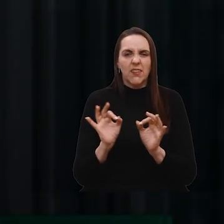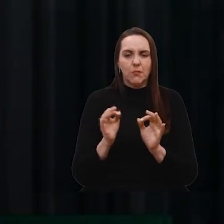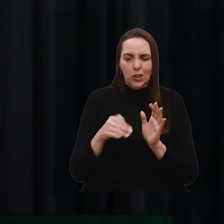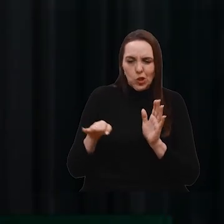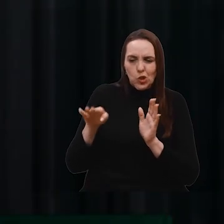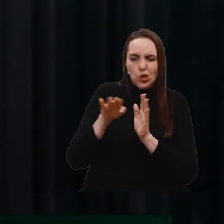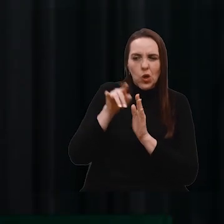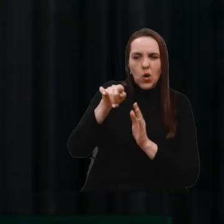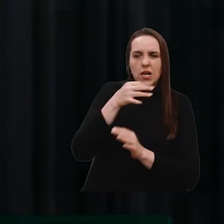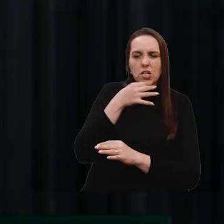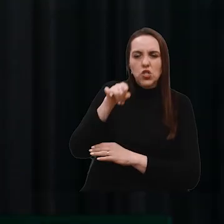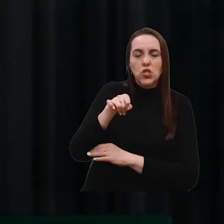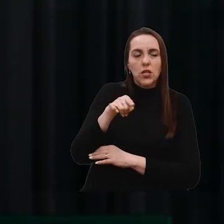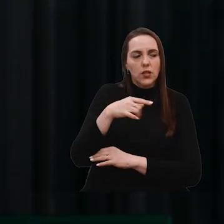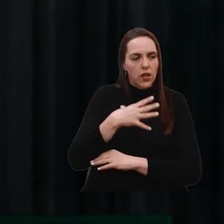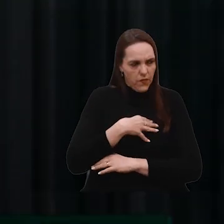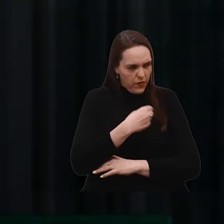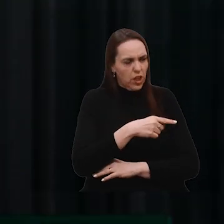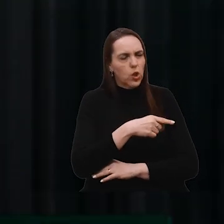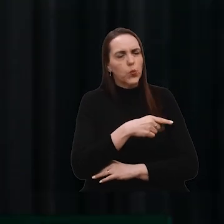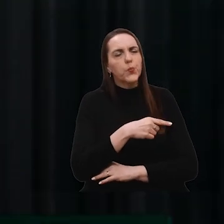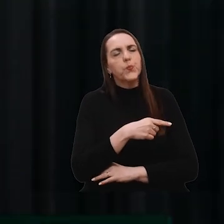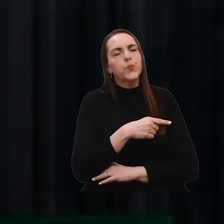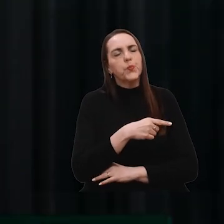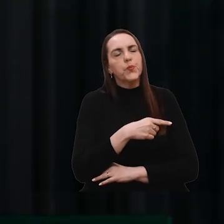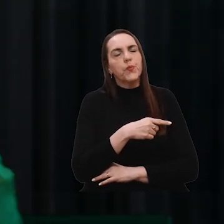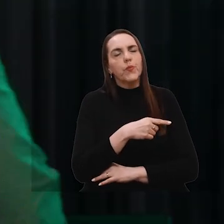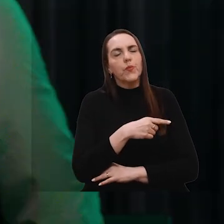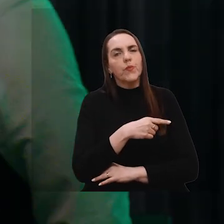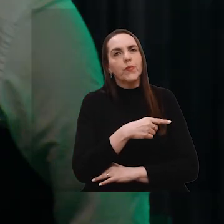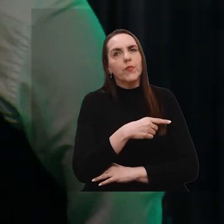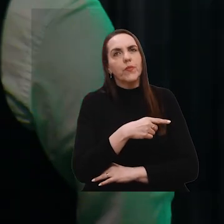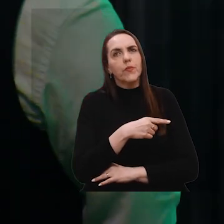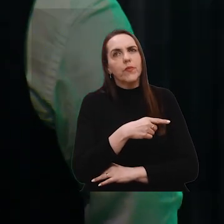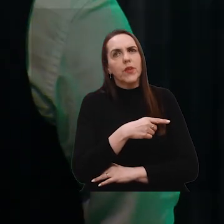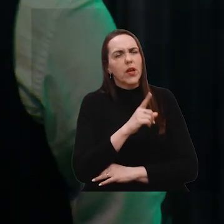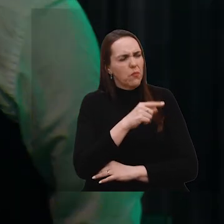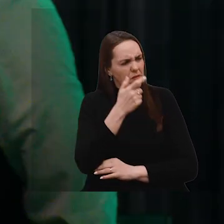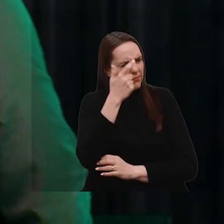trocar muitas palavras. Mas quando a gente chegou ali, ele disse assim, meu filho,